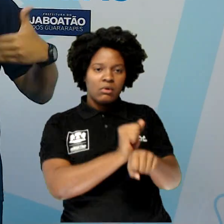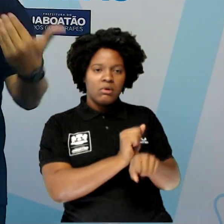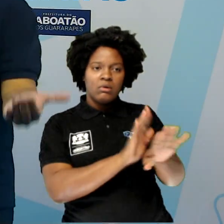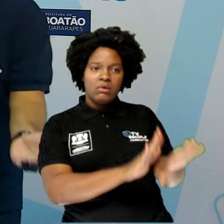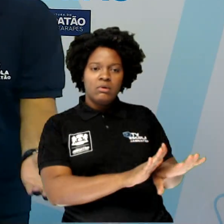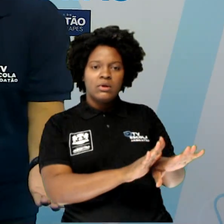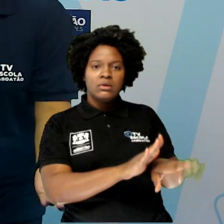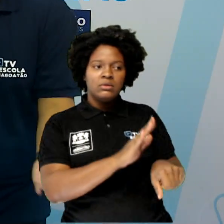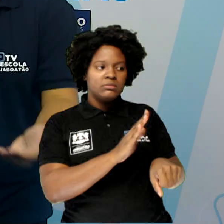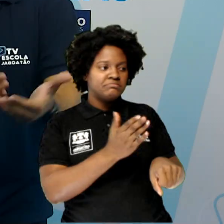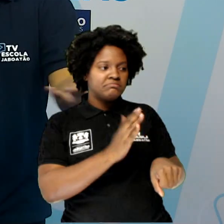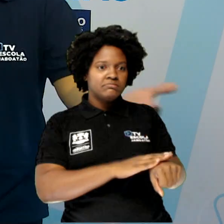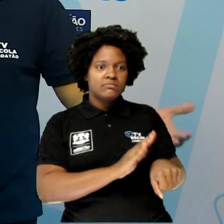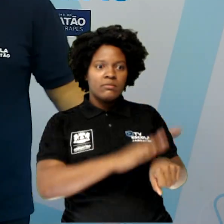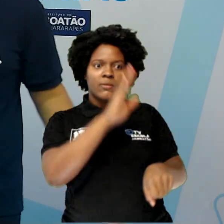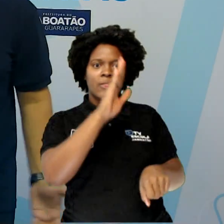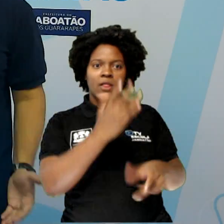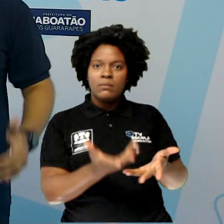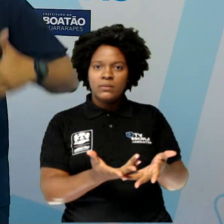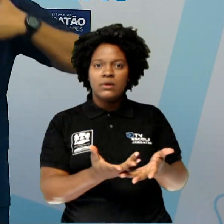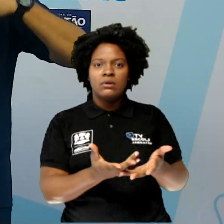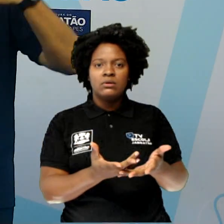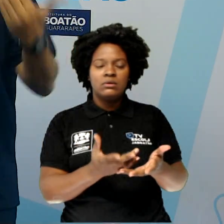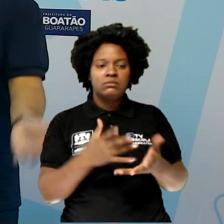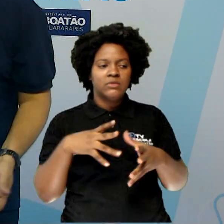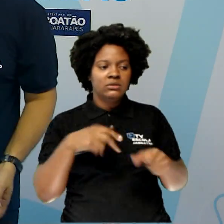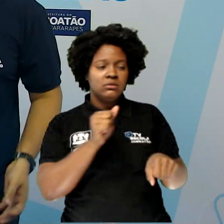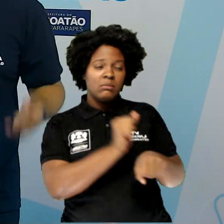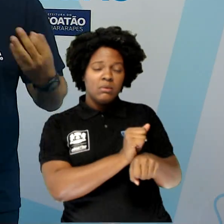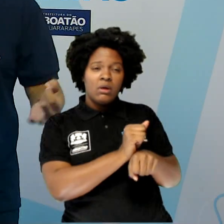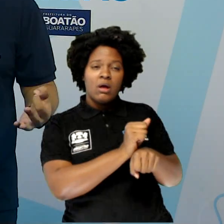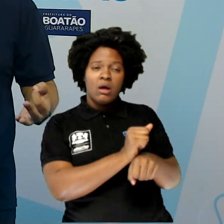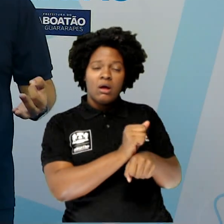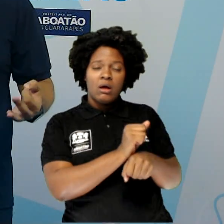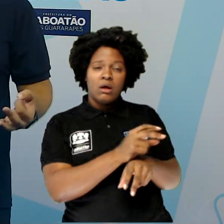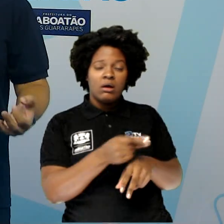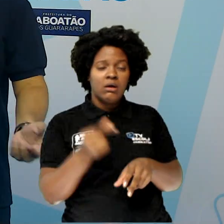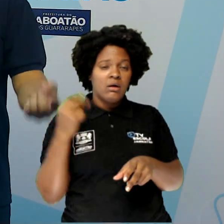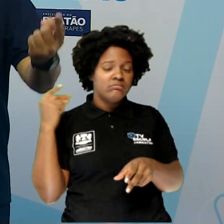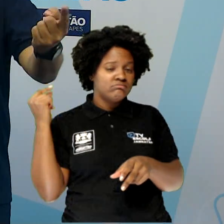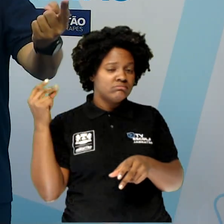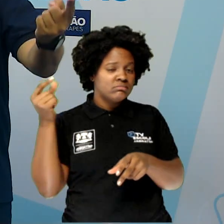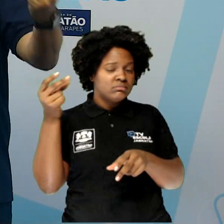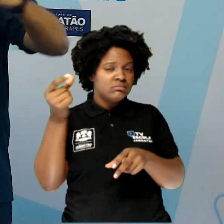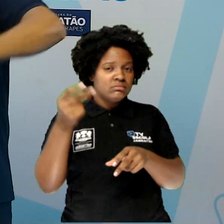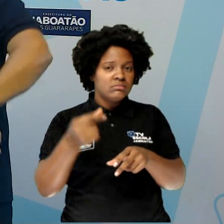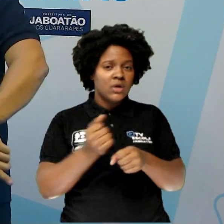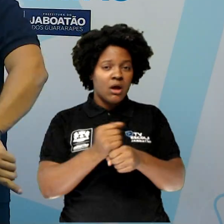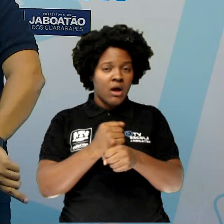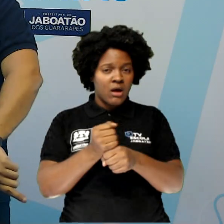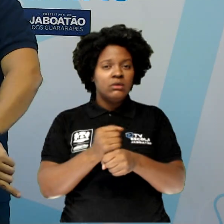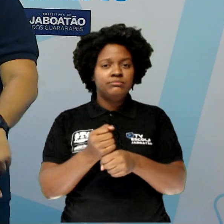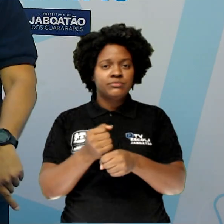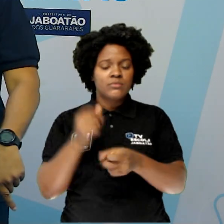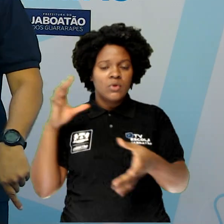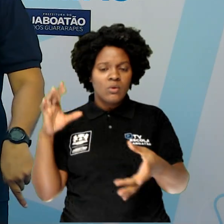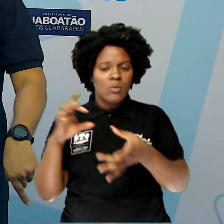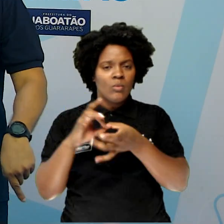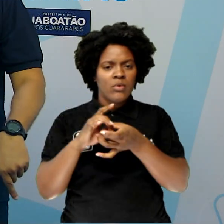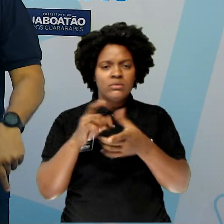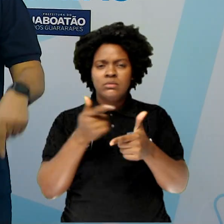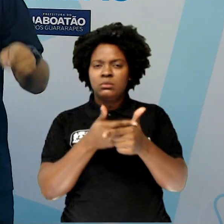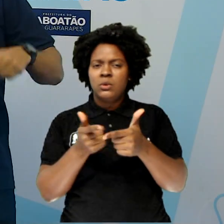ela é superior à expectativa de vida de um ser humano. Ela vai viver por centenas de anos. E aí eu associo já com outro